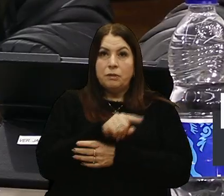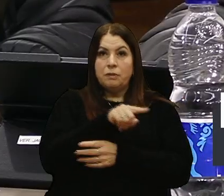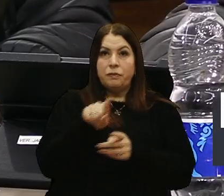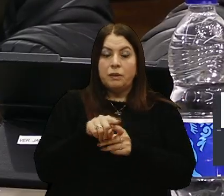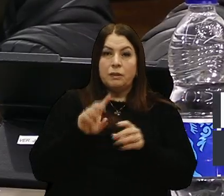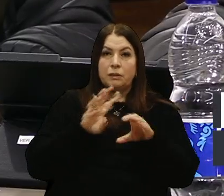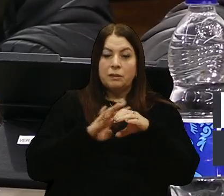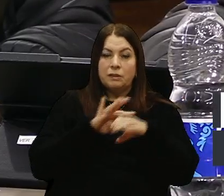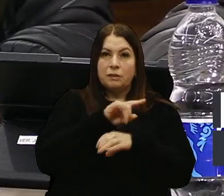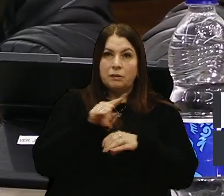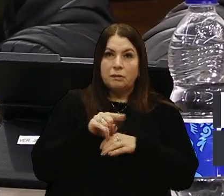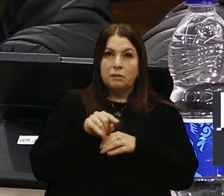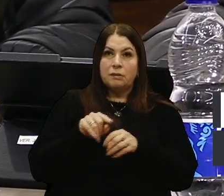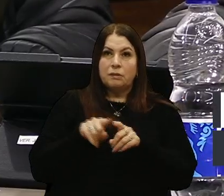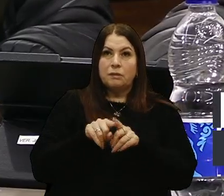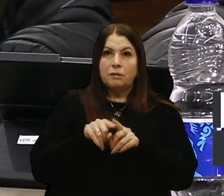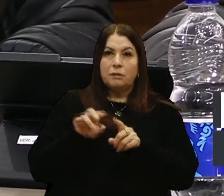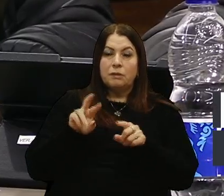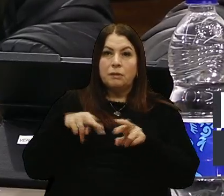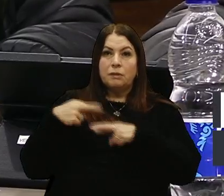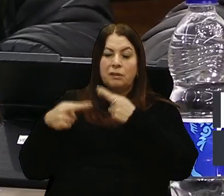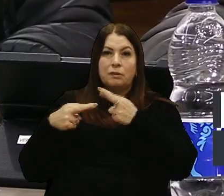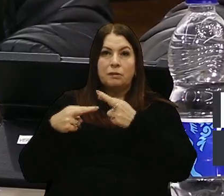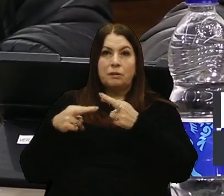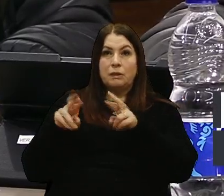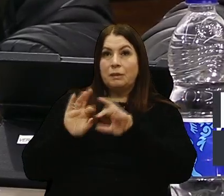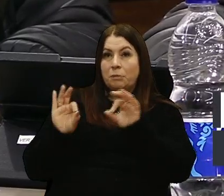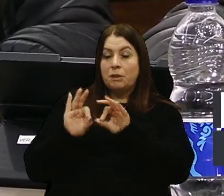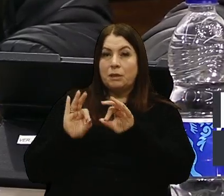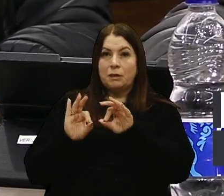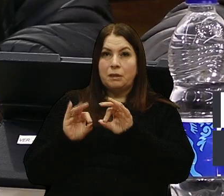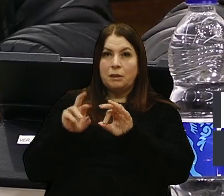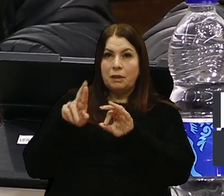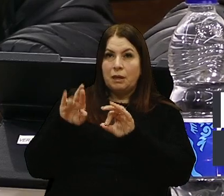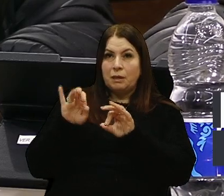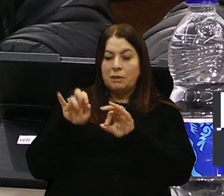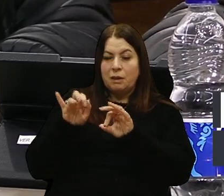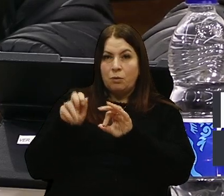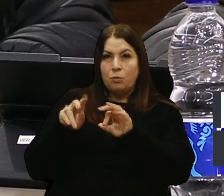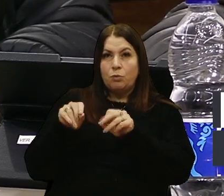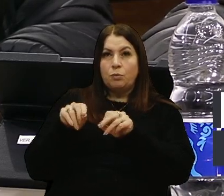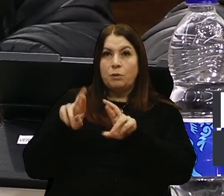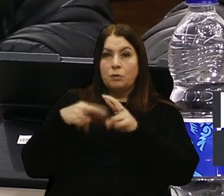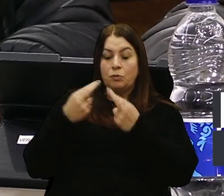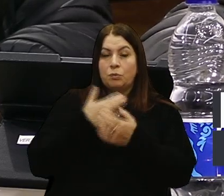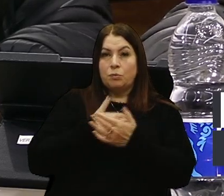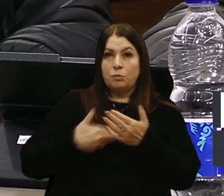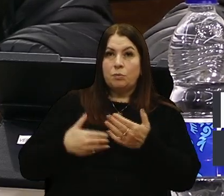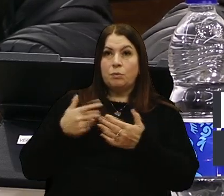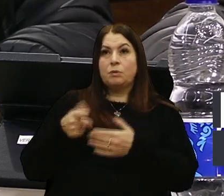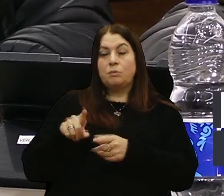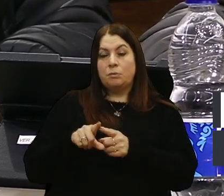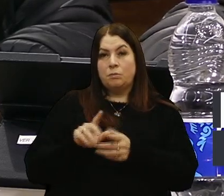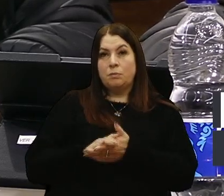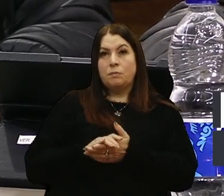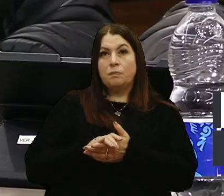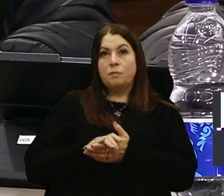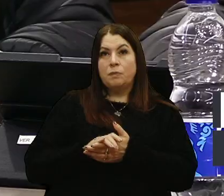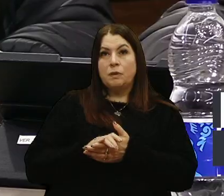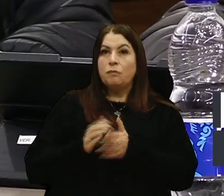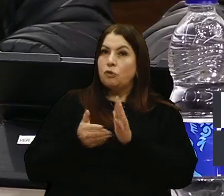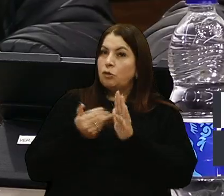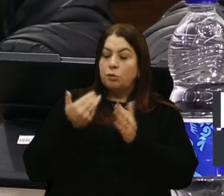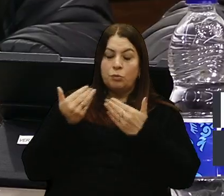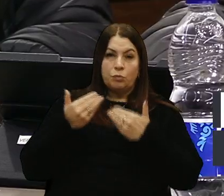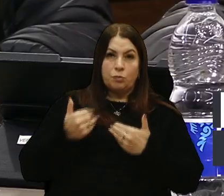Maesa precisa de restauro, não é de reforma. Então, a gente precisa entender isso. E essa audiência pública, ela vai tirar todas